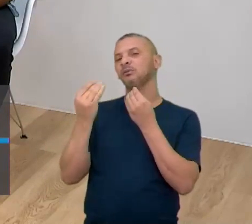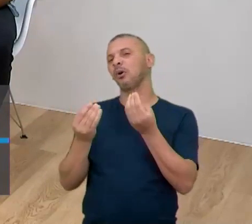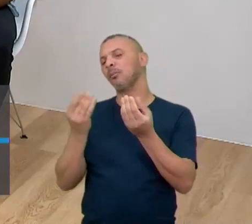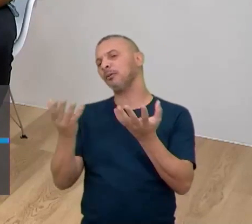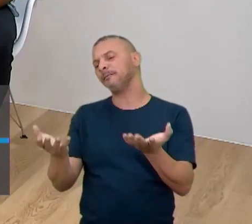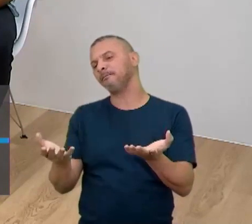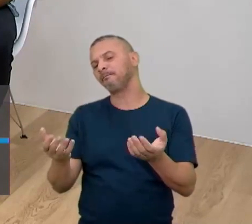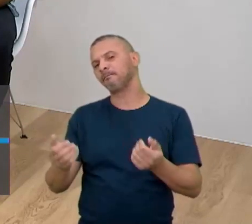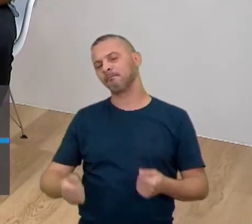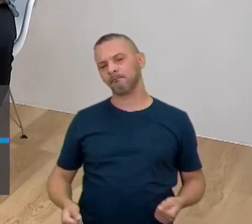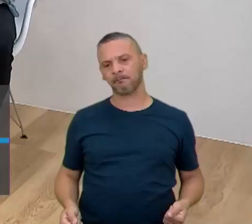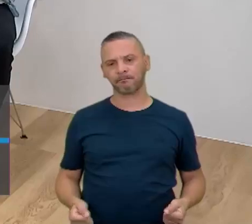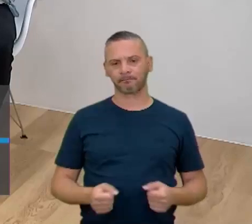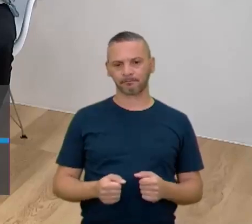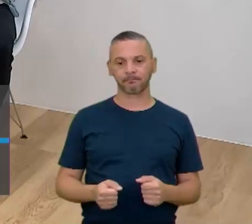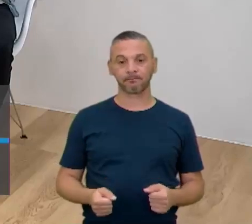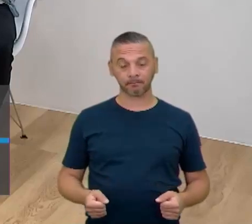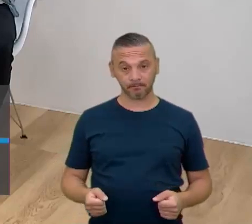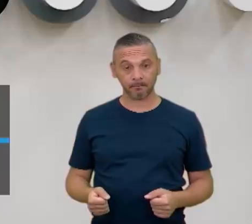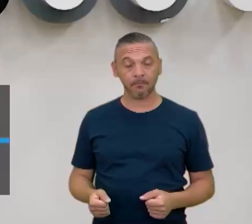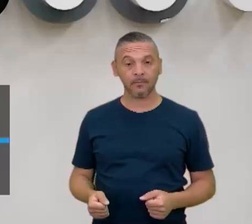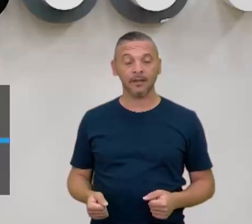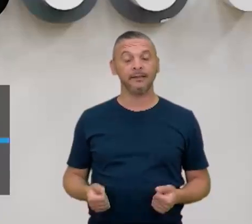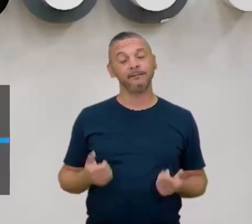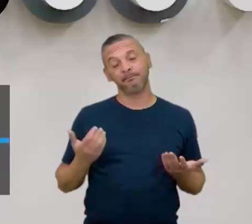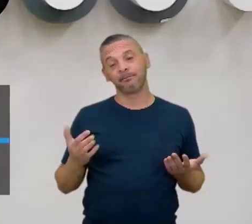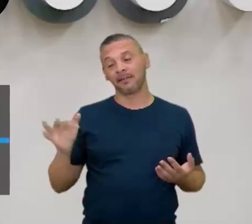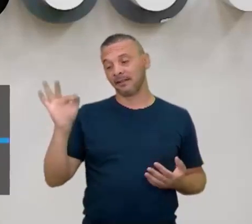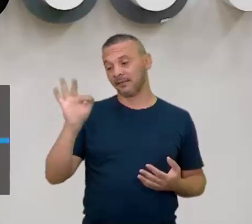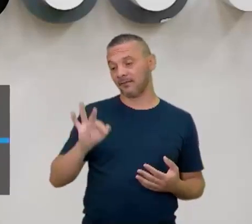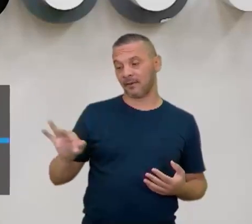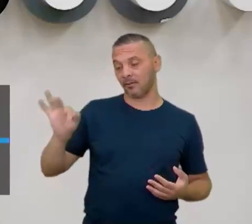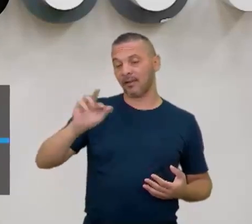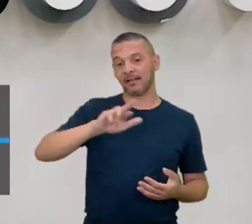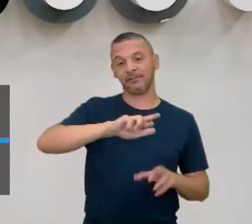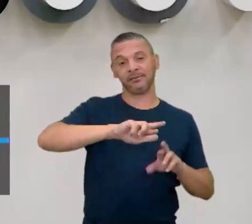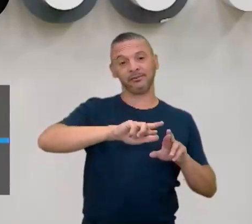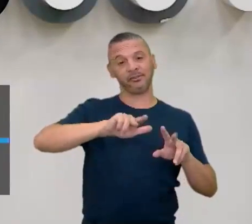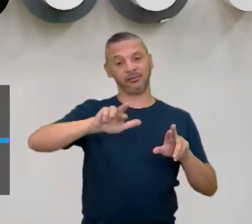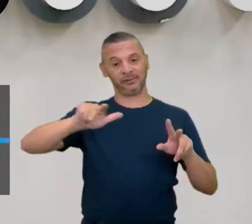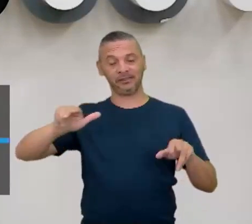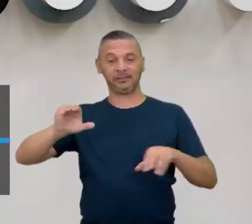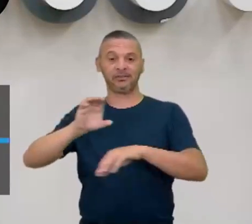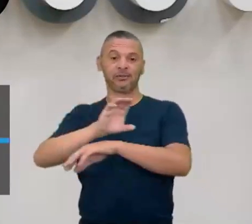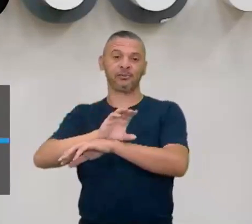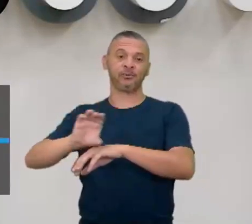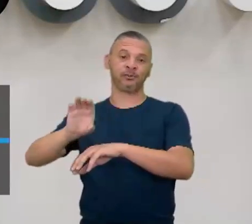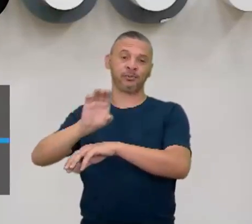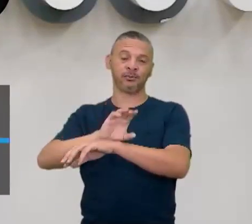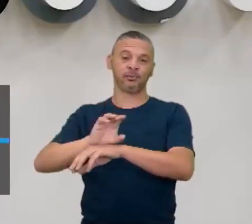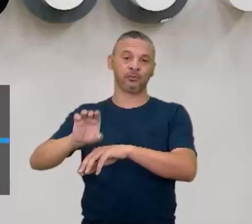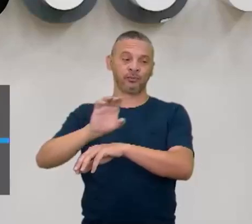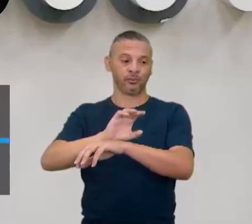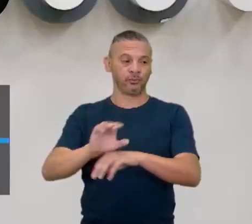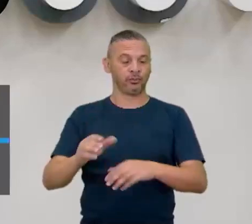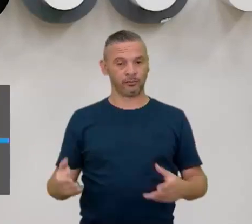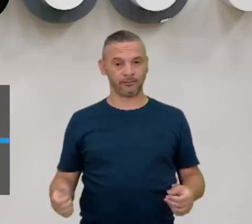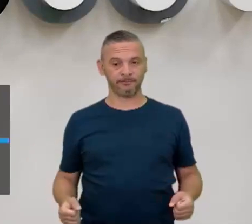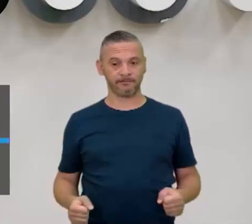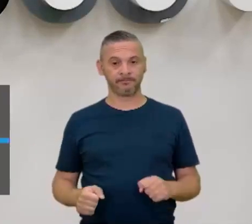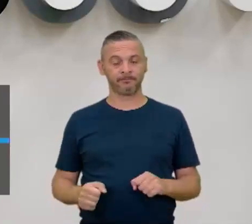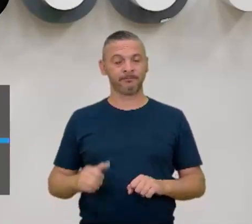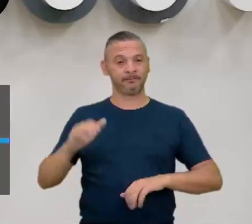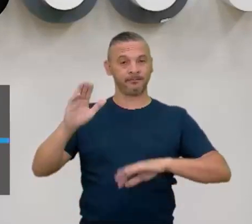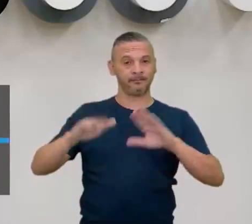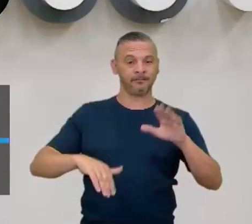atuar? Como que funciona, Pro? Assim, cada lugar, cada faculdade ou curso técnico, muitas vezes ele tem um